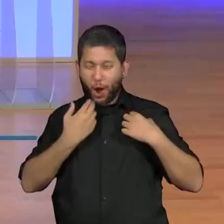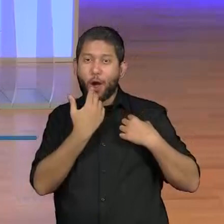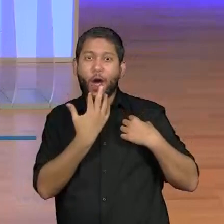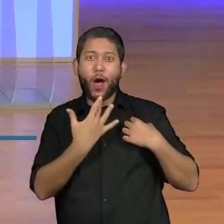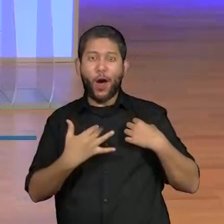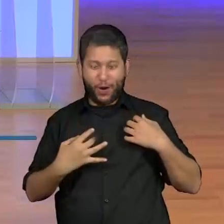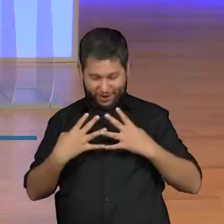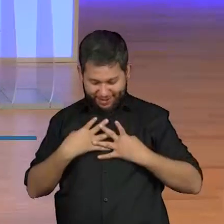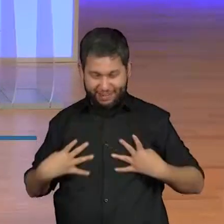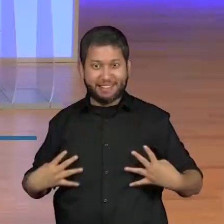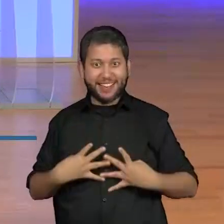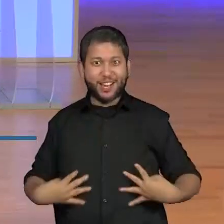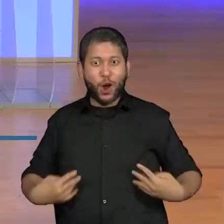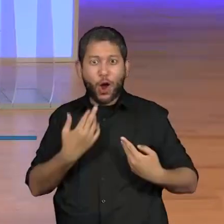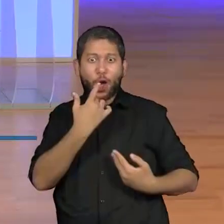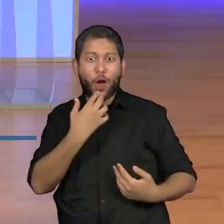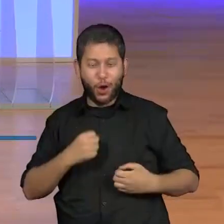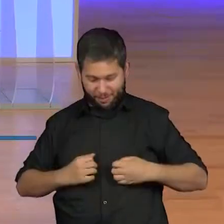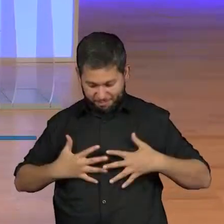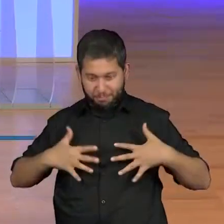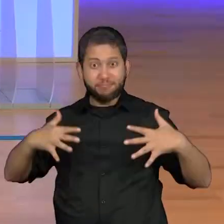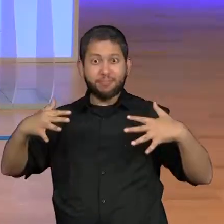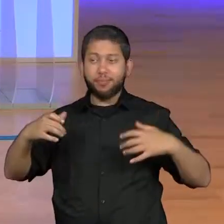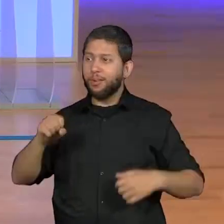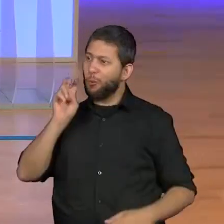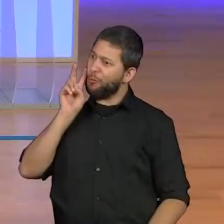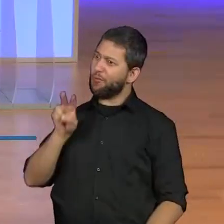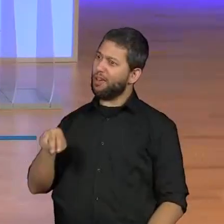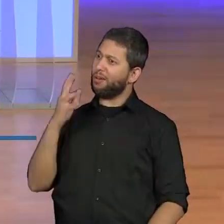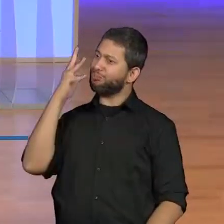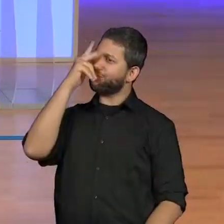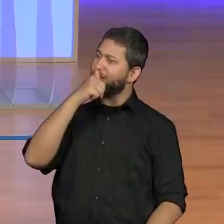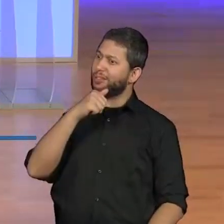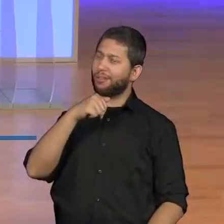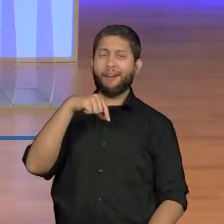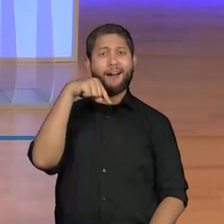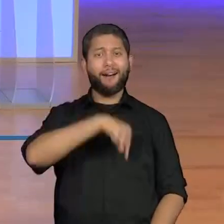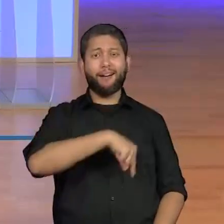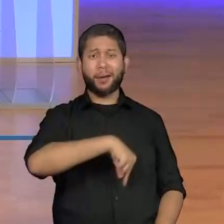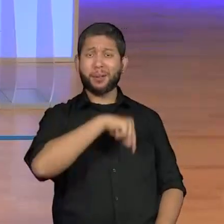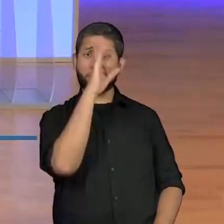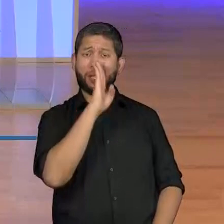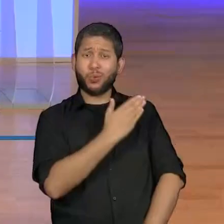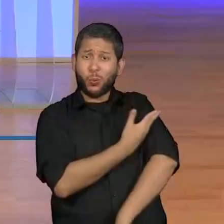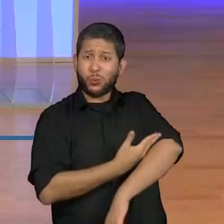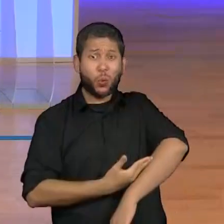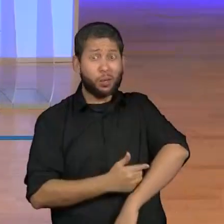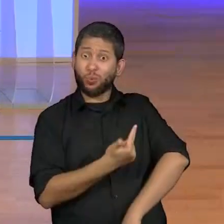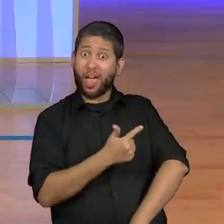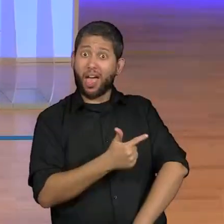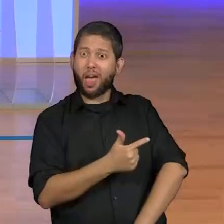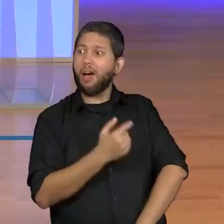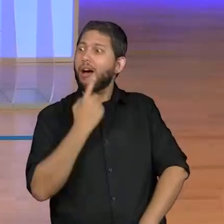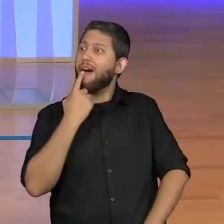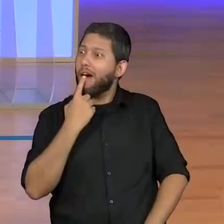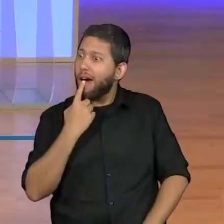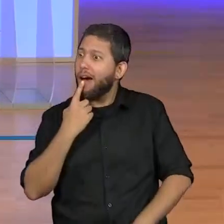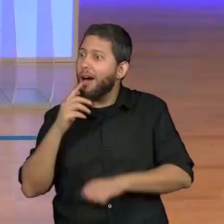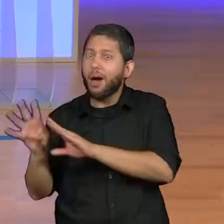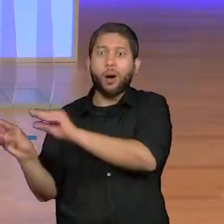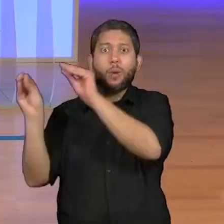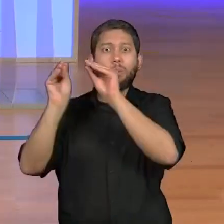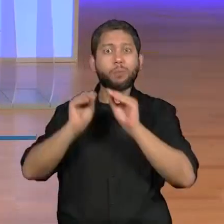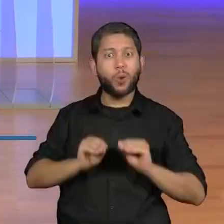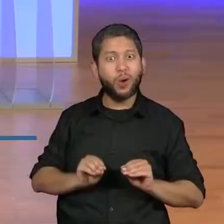bonito. Muito lindo, aquelas vestimentas todas coloridas, assim. Uau, fico impressionada. E tem muitas coisas de